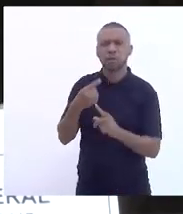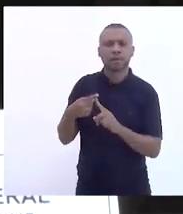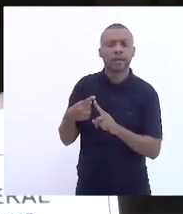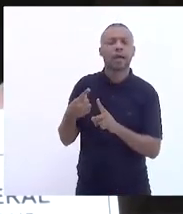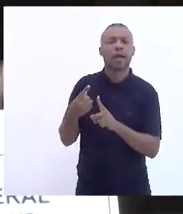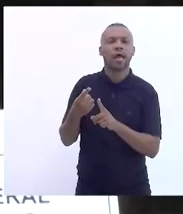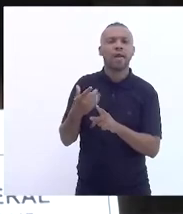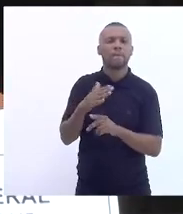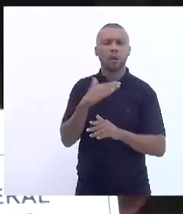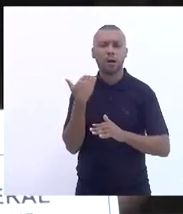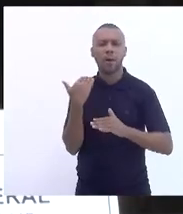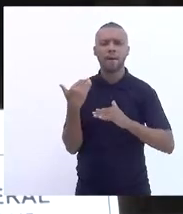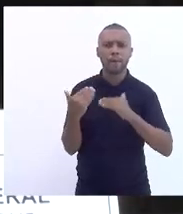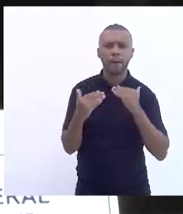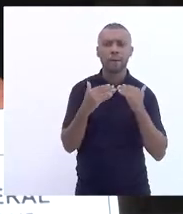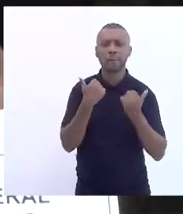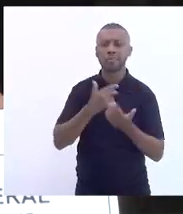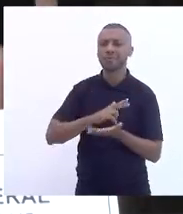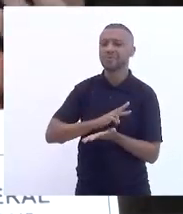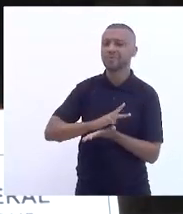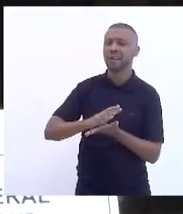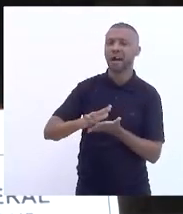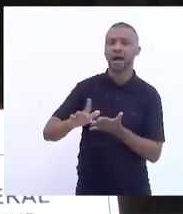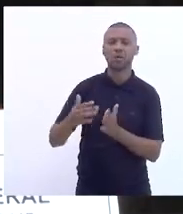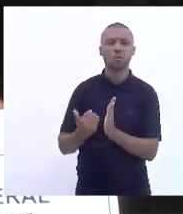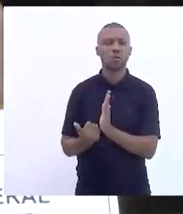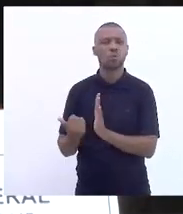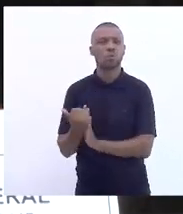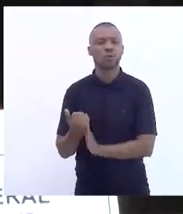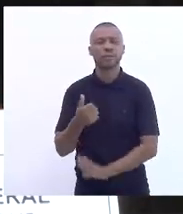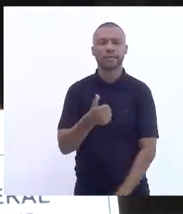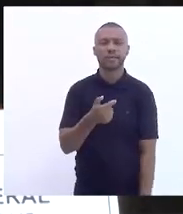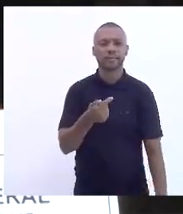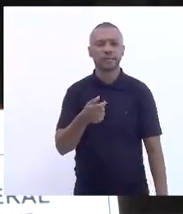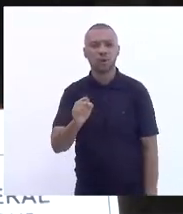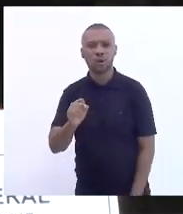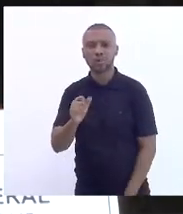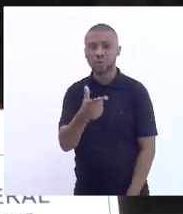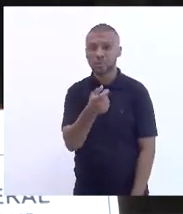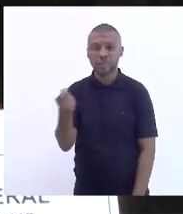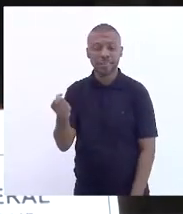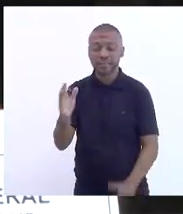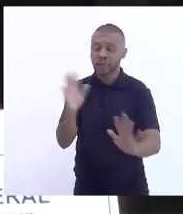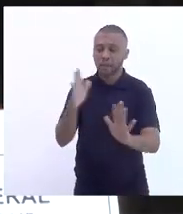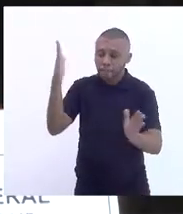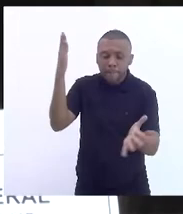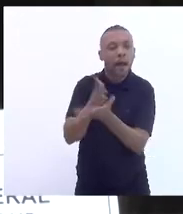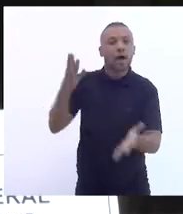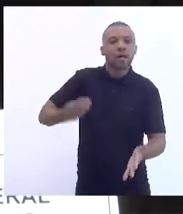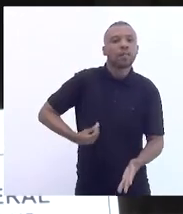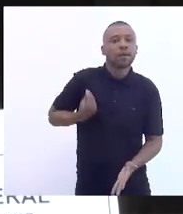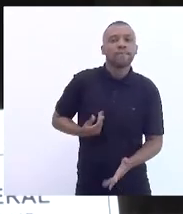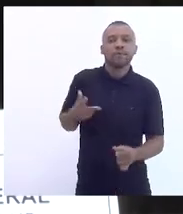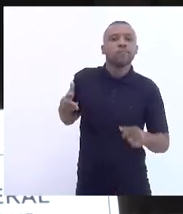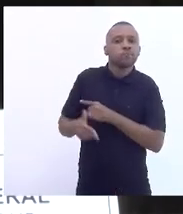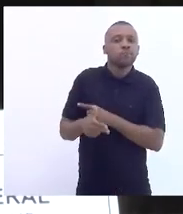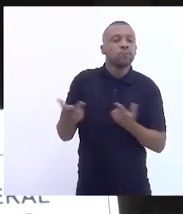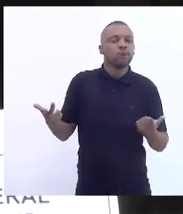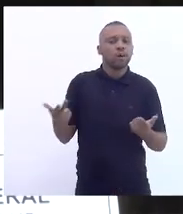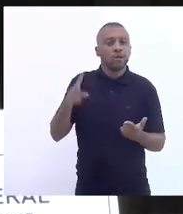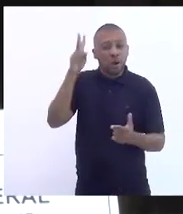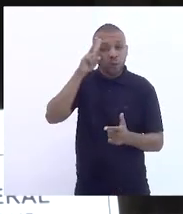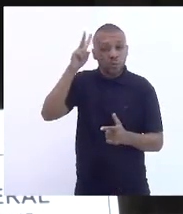esquece seus nomes são números 178 200 não são vidas interrompidas histórias